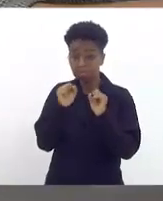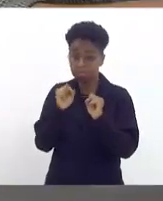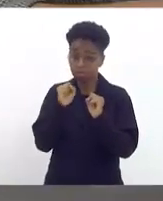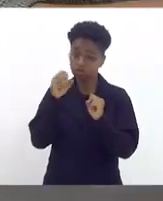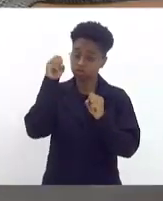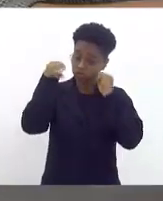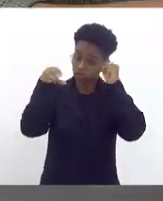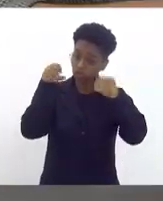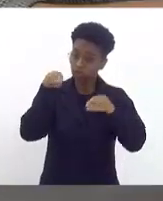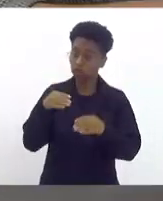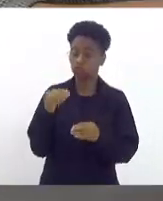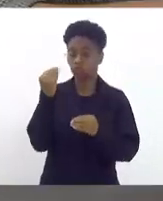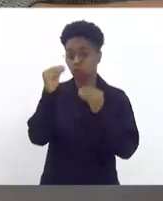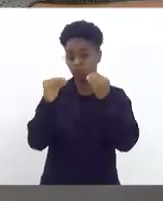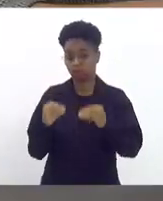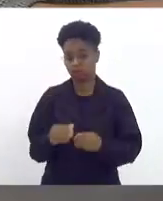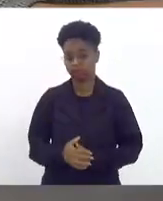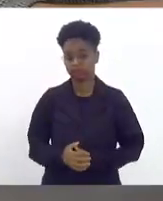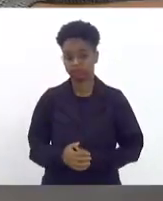obviamente